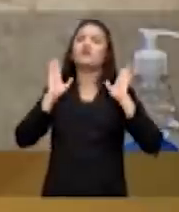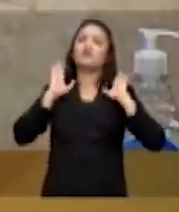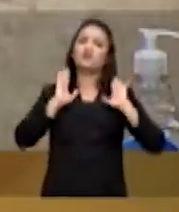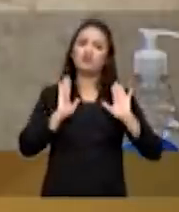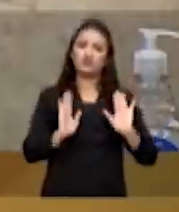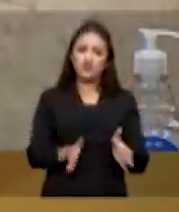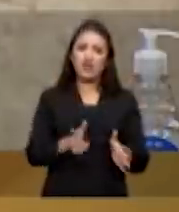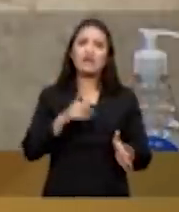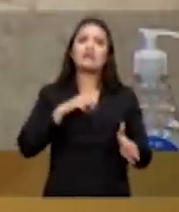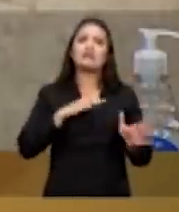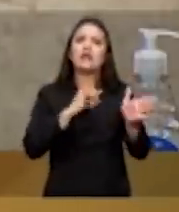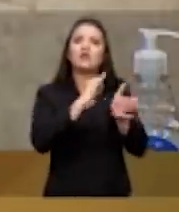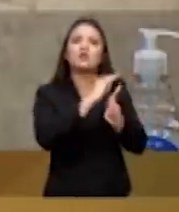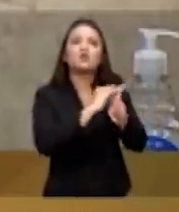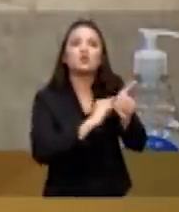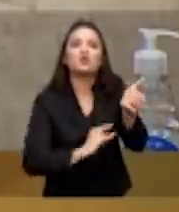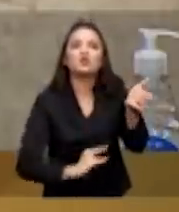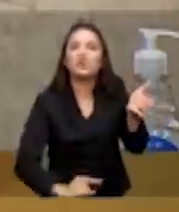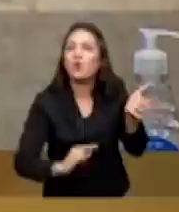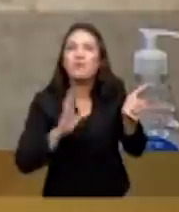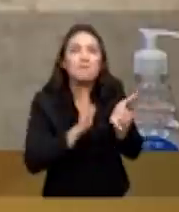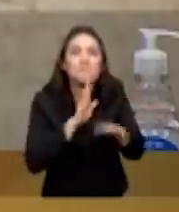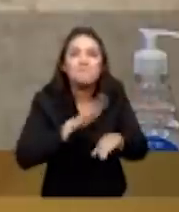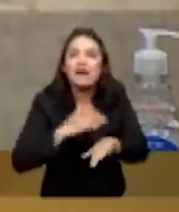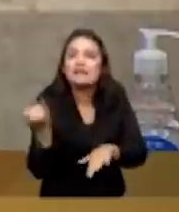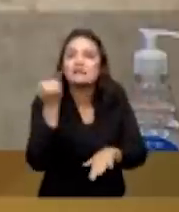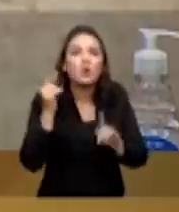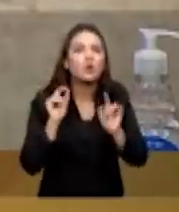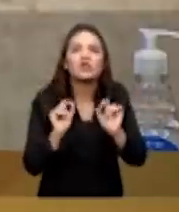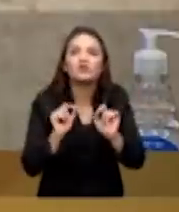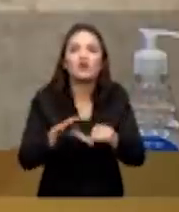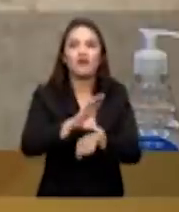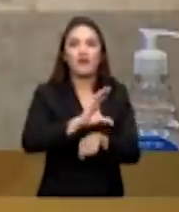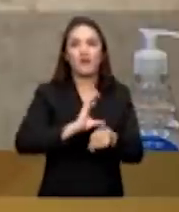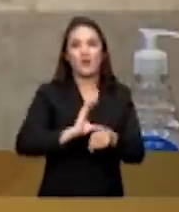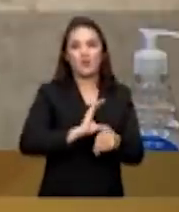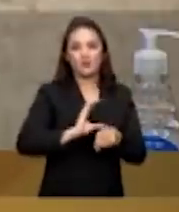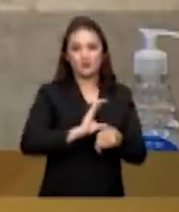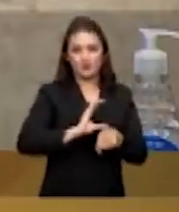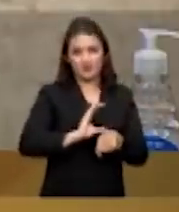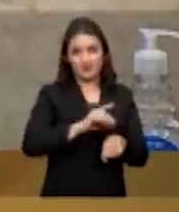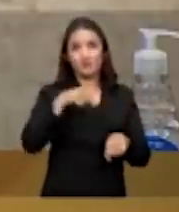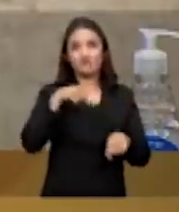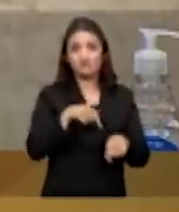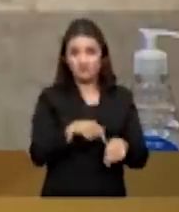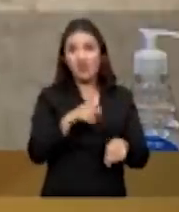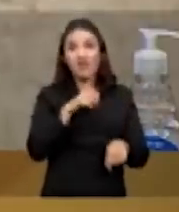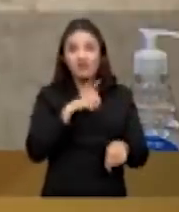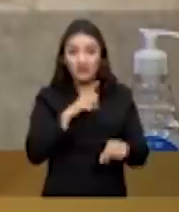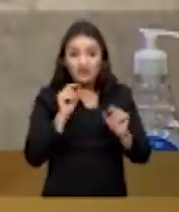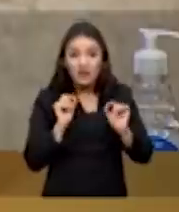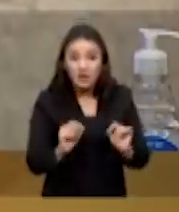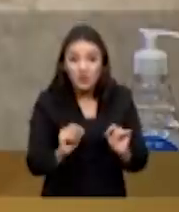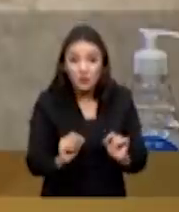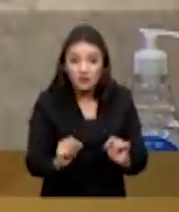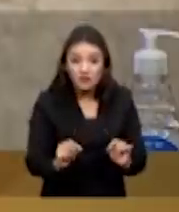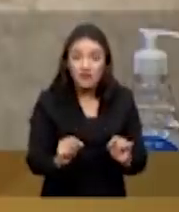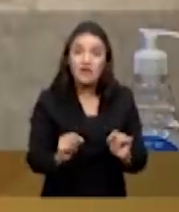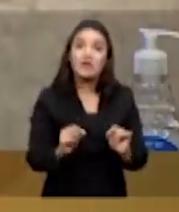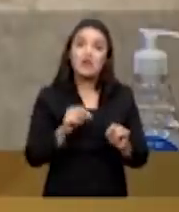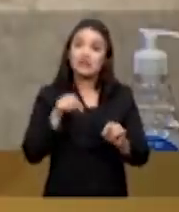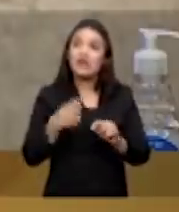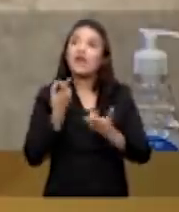nesse documento sagrado que é a nossa Constituição, que consagra as aspirações do